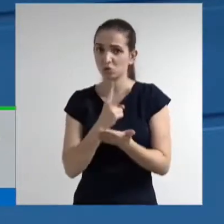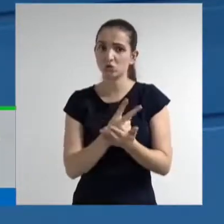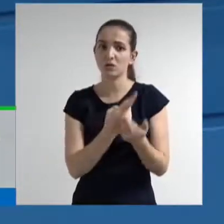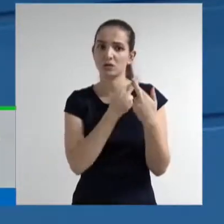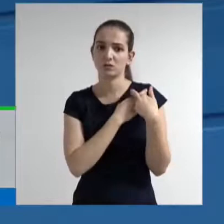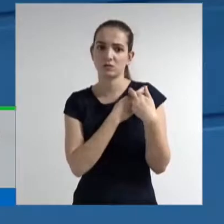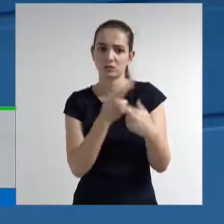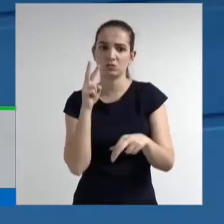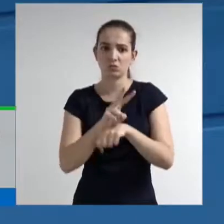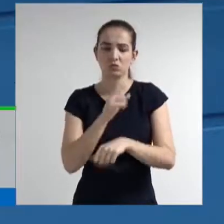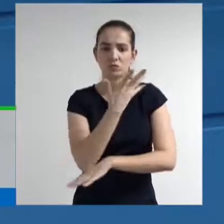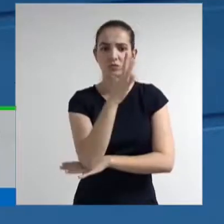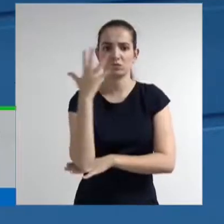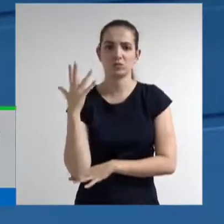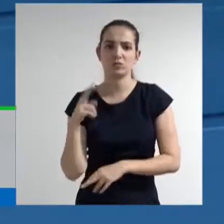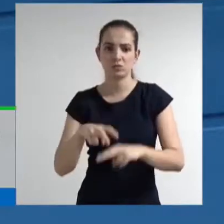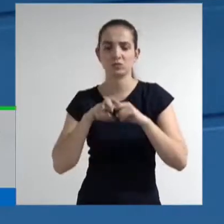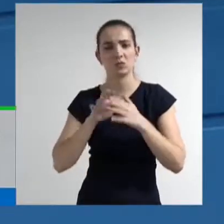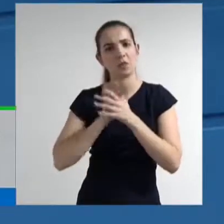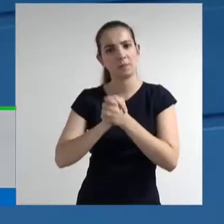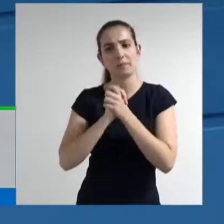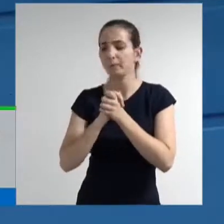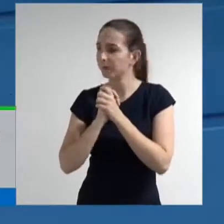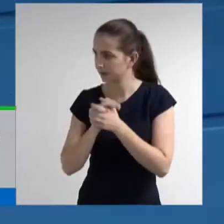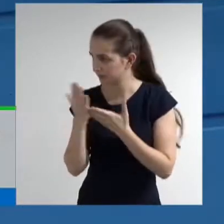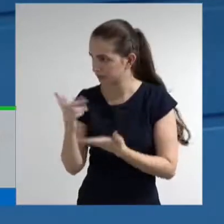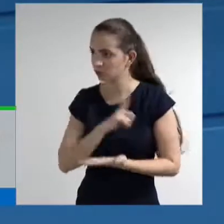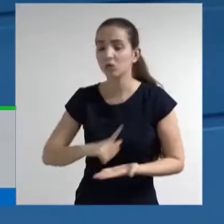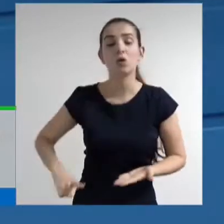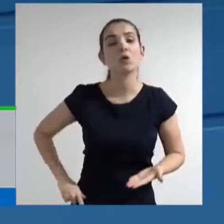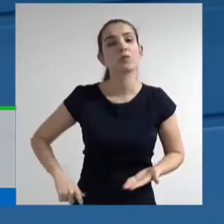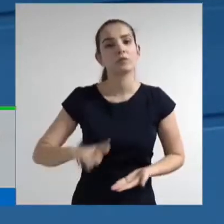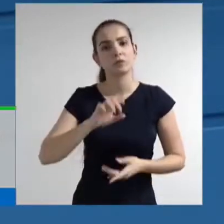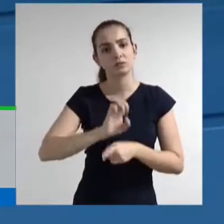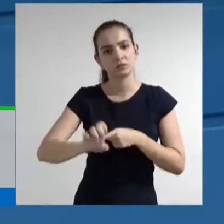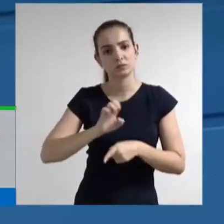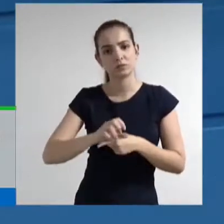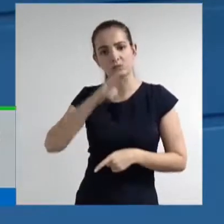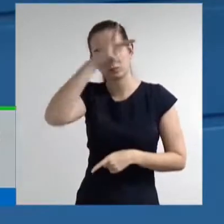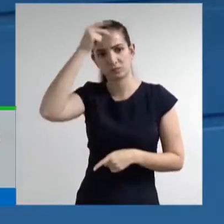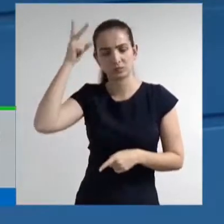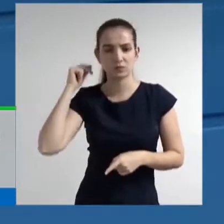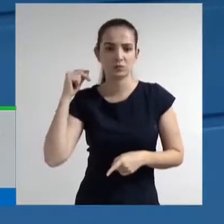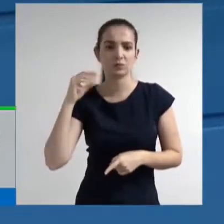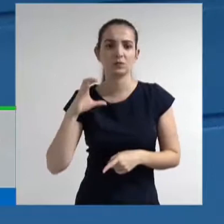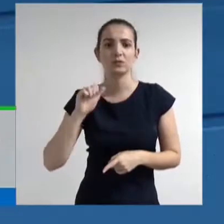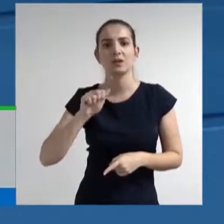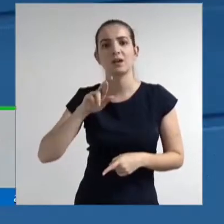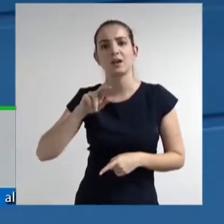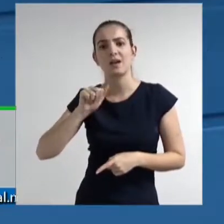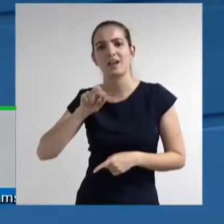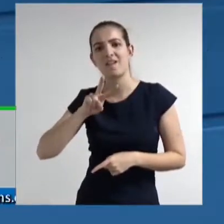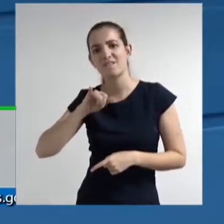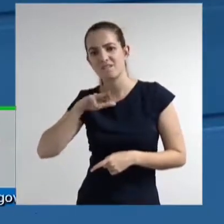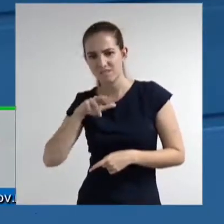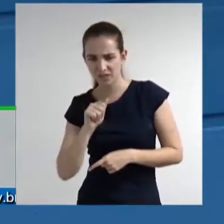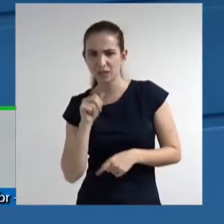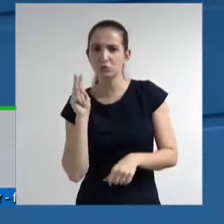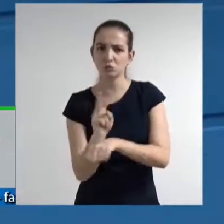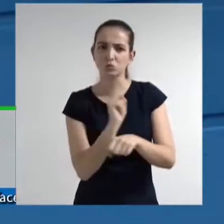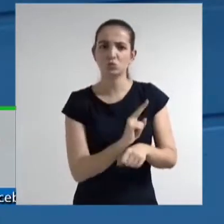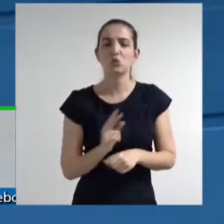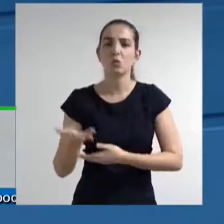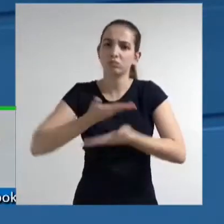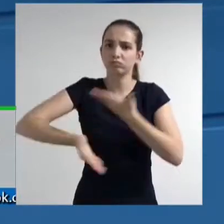no meio ambiente. Então está de parabéns. O governo do Estado, os prefeitos, através do prefeito Caravina, que cooptou todos